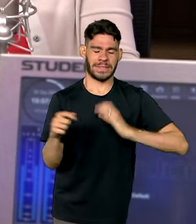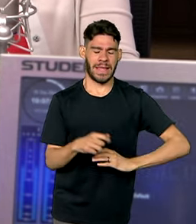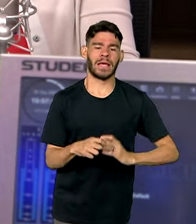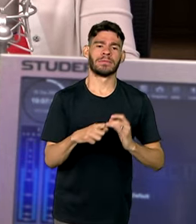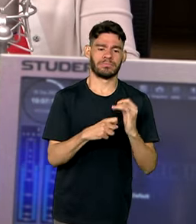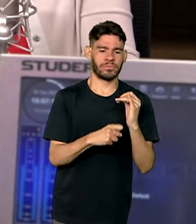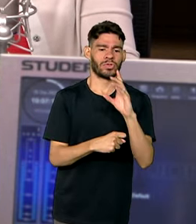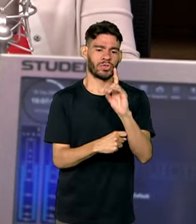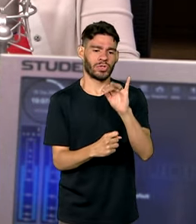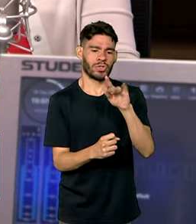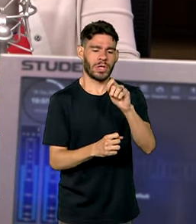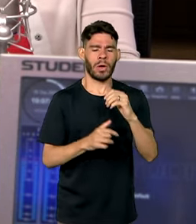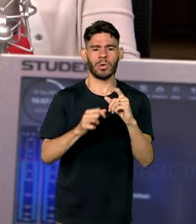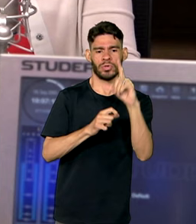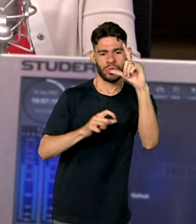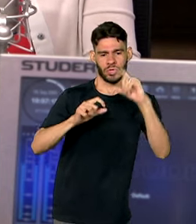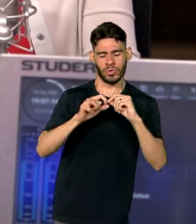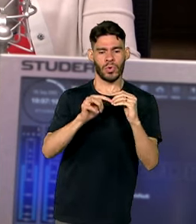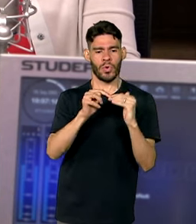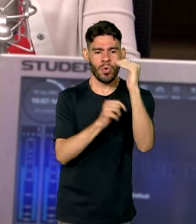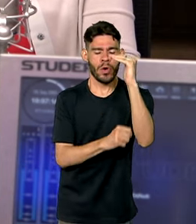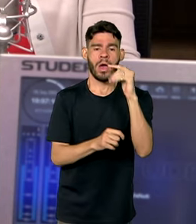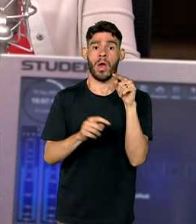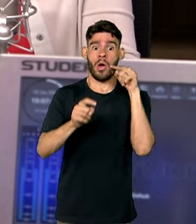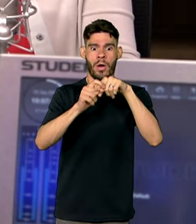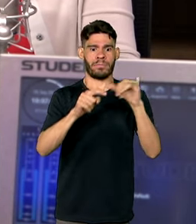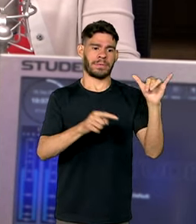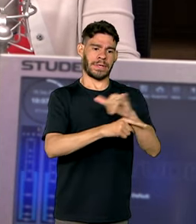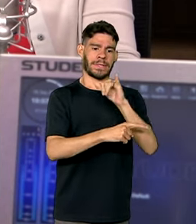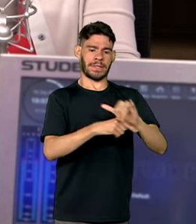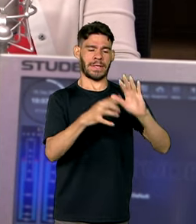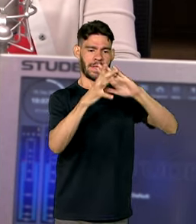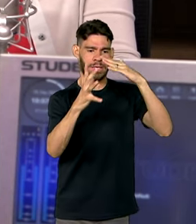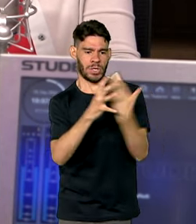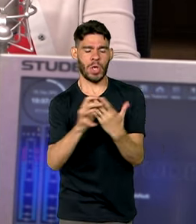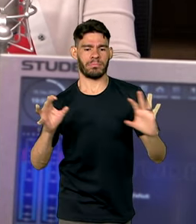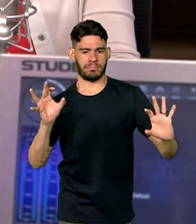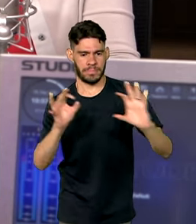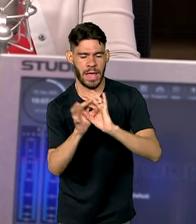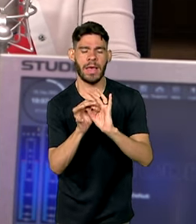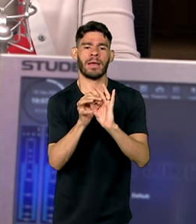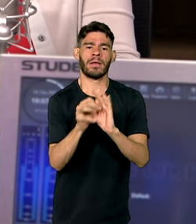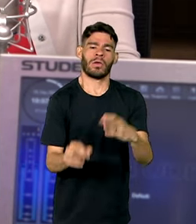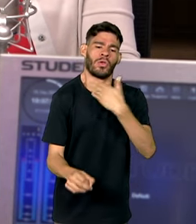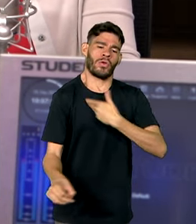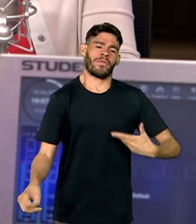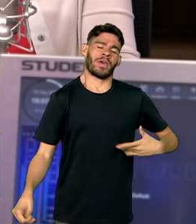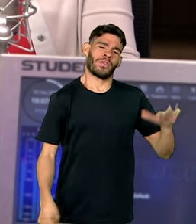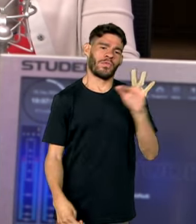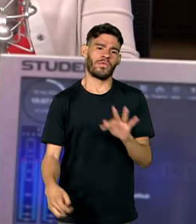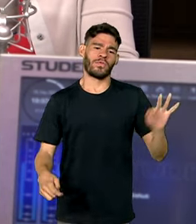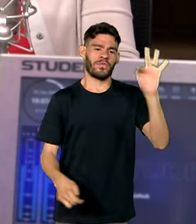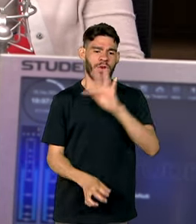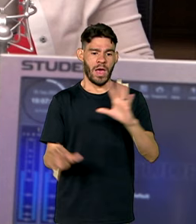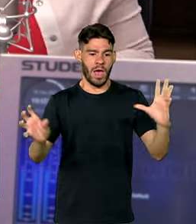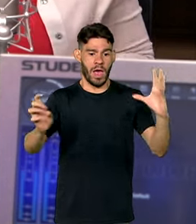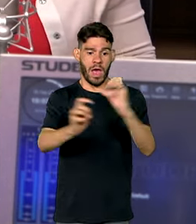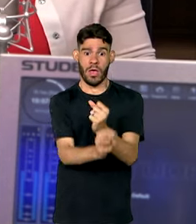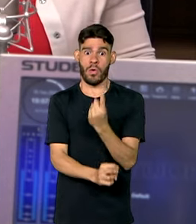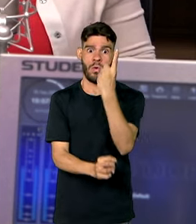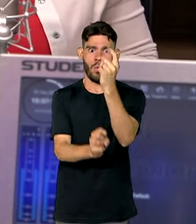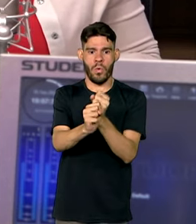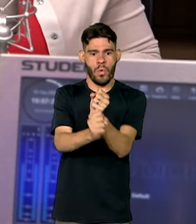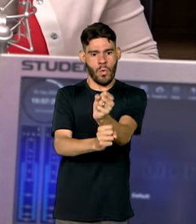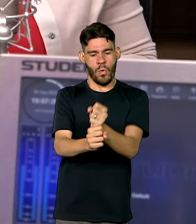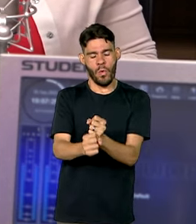digital e reduzindo as desigualdades Esse é o objetivo da Estratégia escolas conectadas do governo federal que está completando um ano